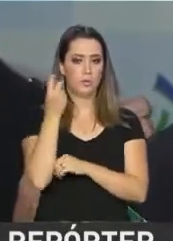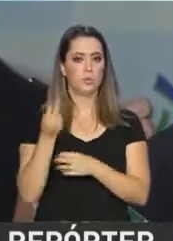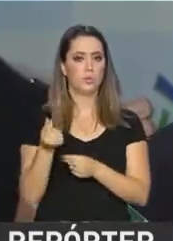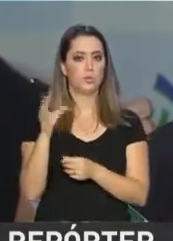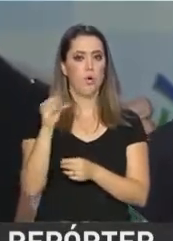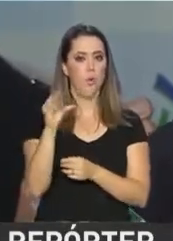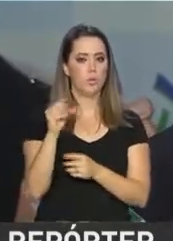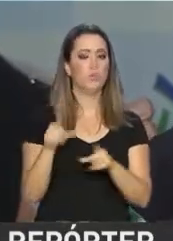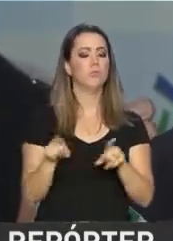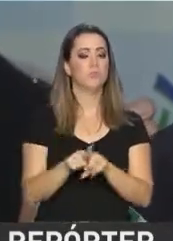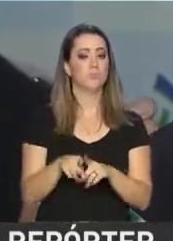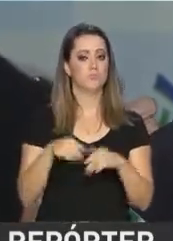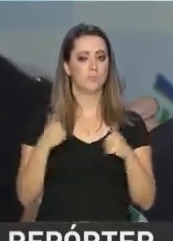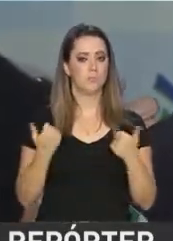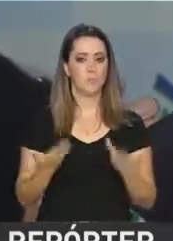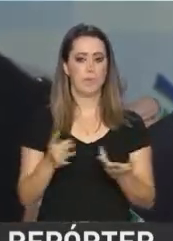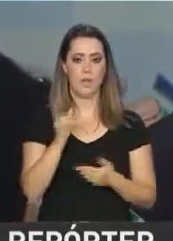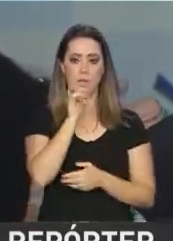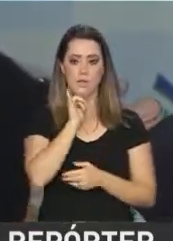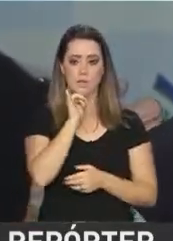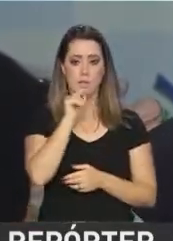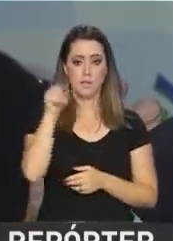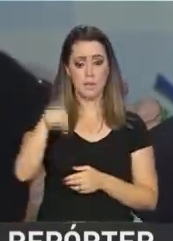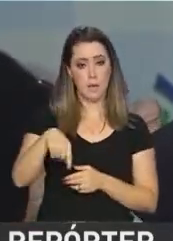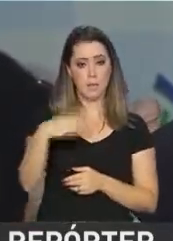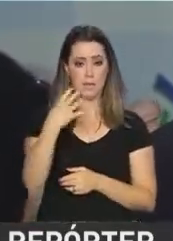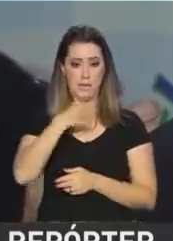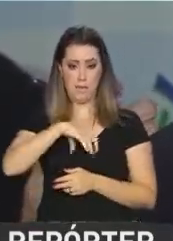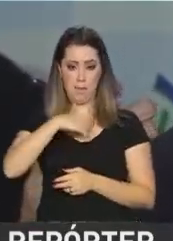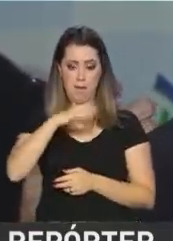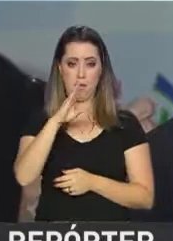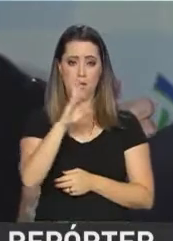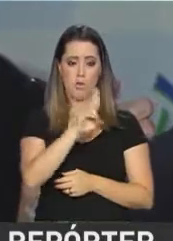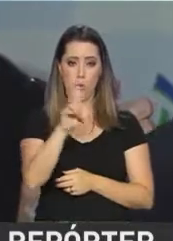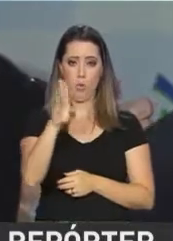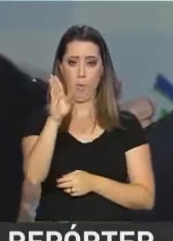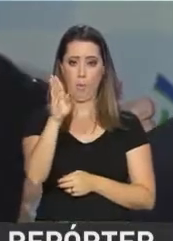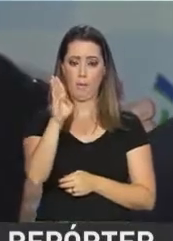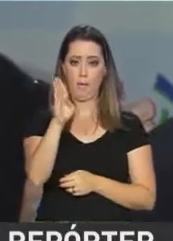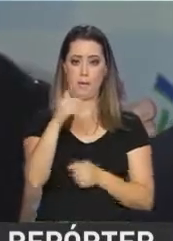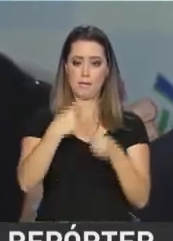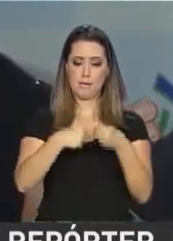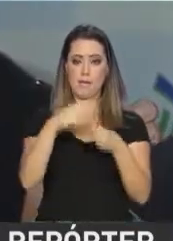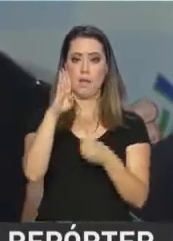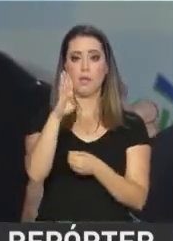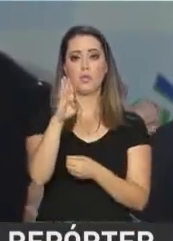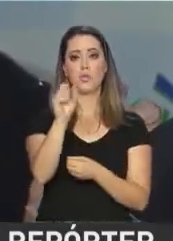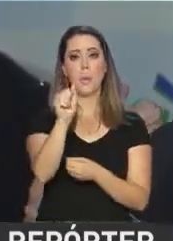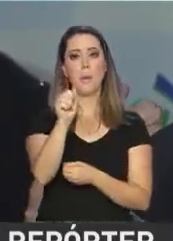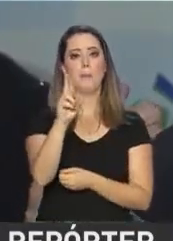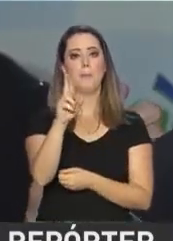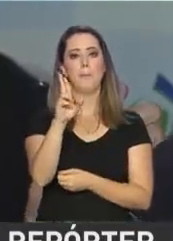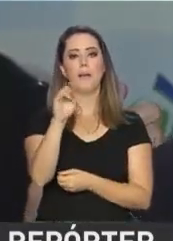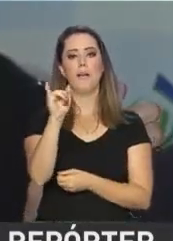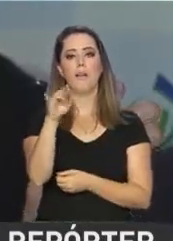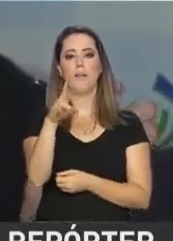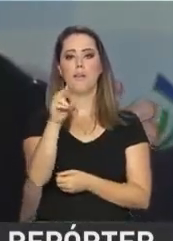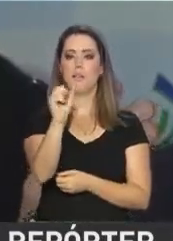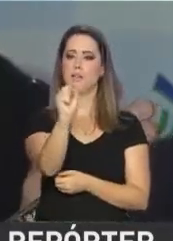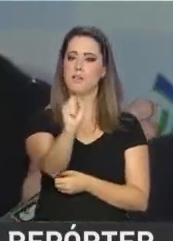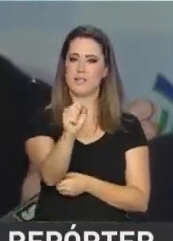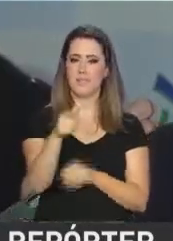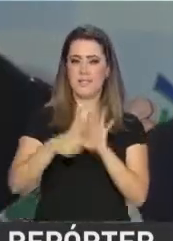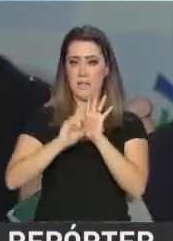do algodão é por exemplo a região daqui de barreiras que é a segunda maior produtor de algodão do país que viveu três anos de problemas